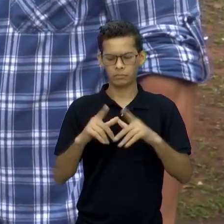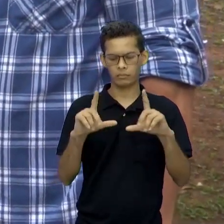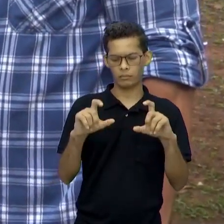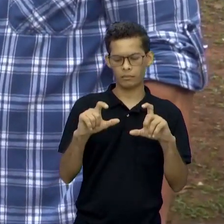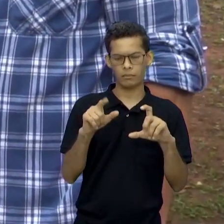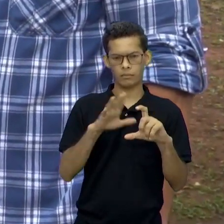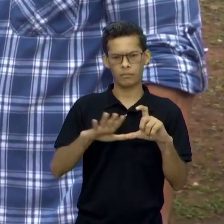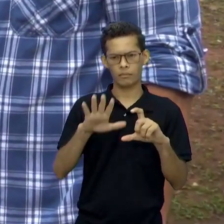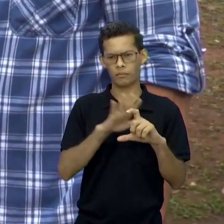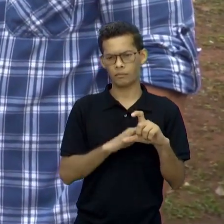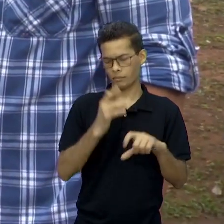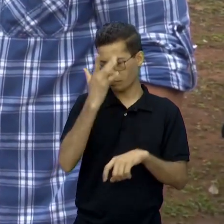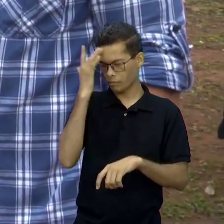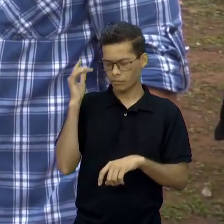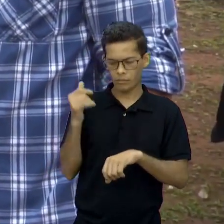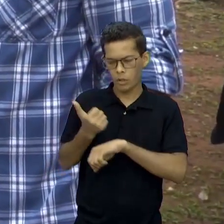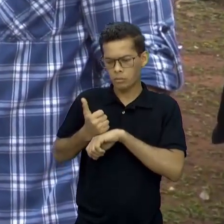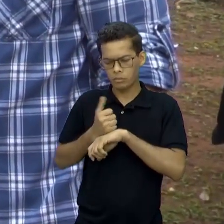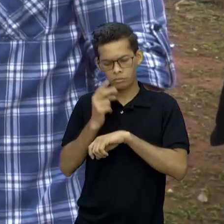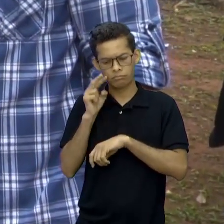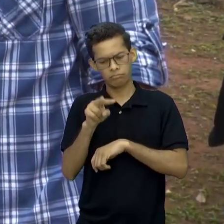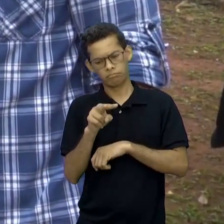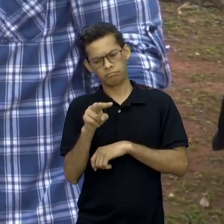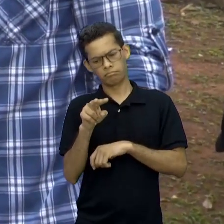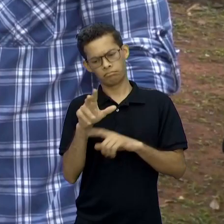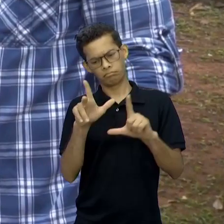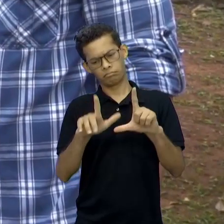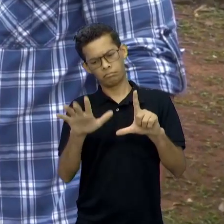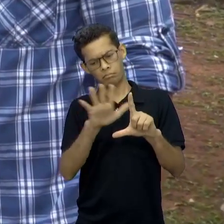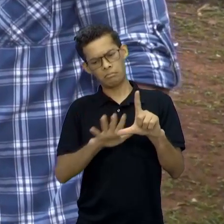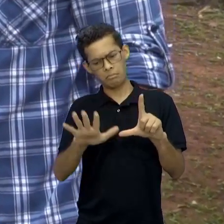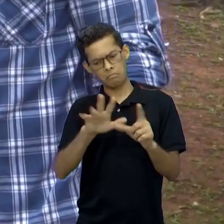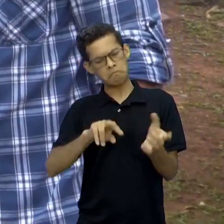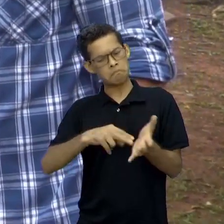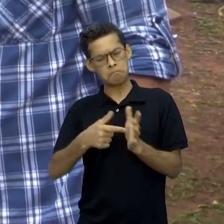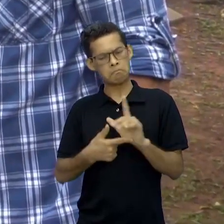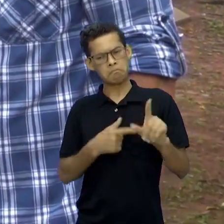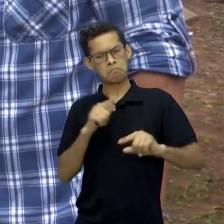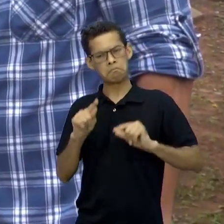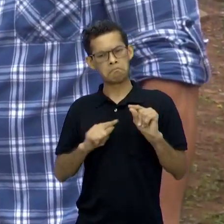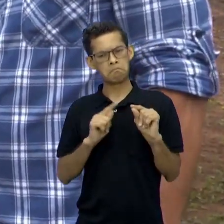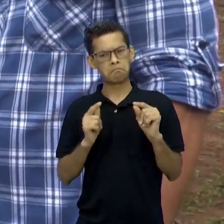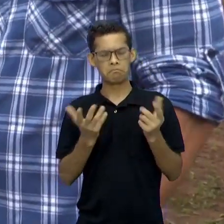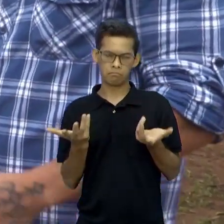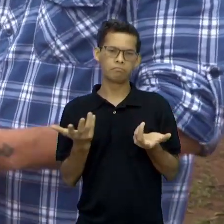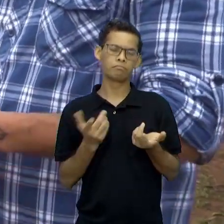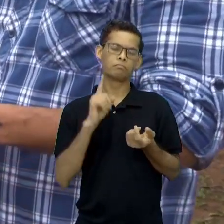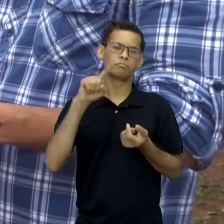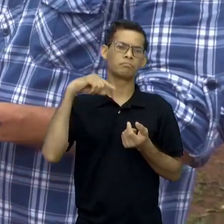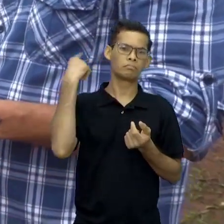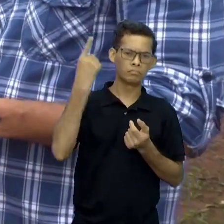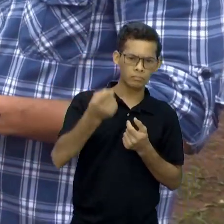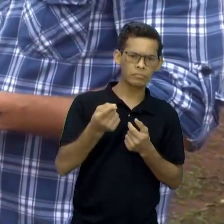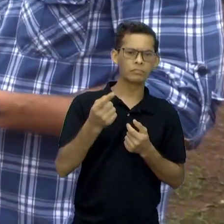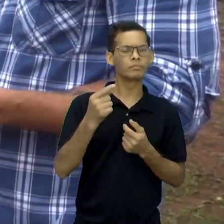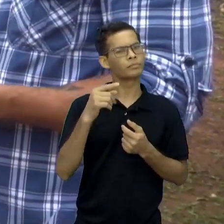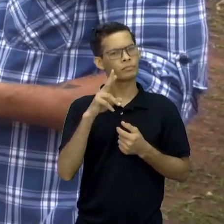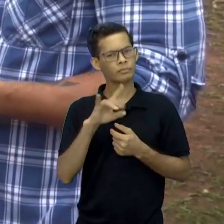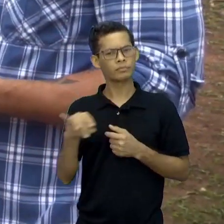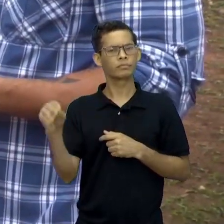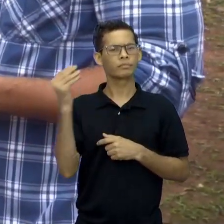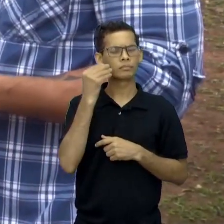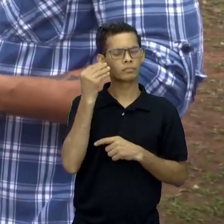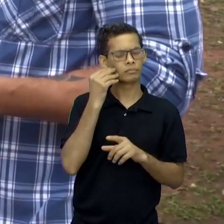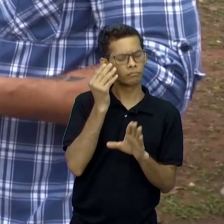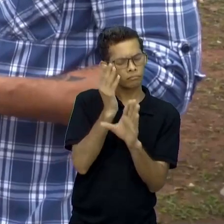geofísico ele vai analisar a geometria dessa imagem. E depois, no processamento, pode-se tentar estimar que